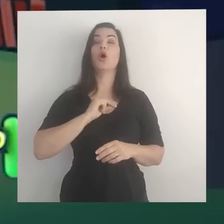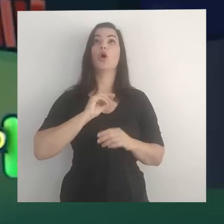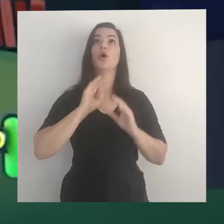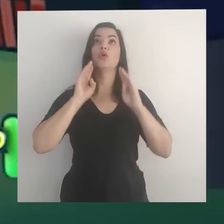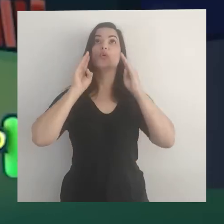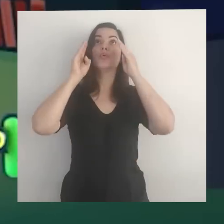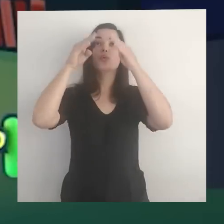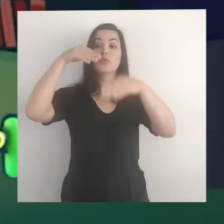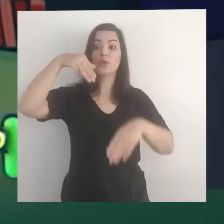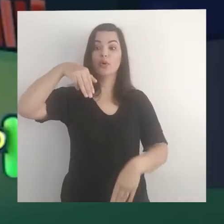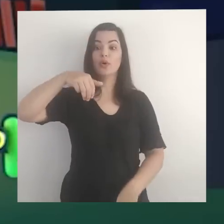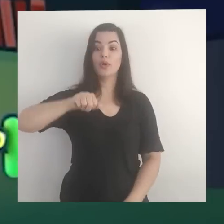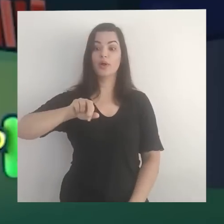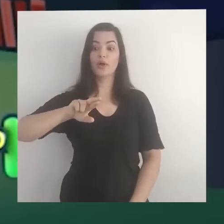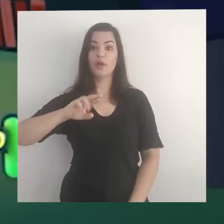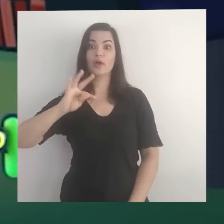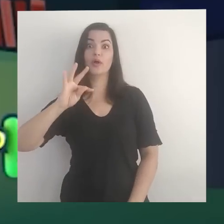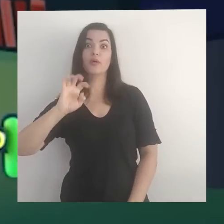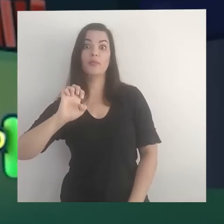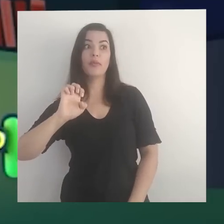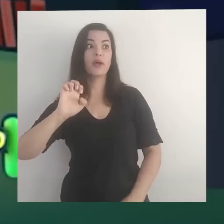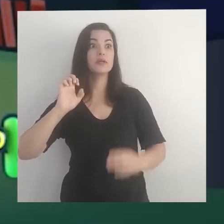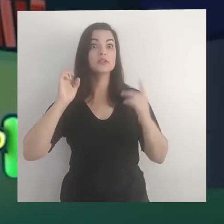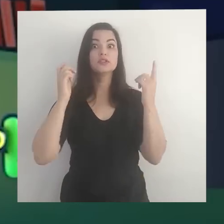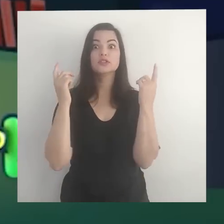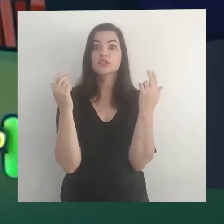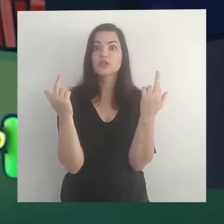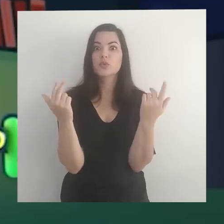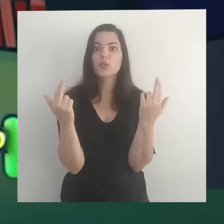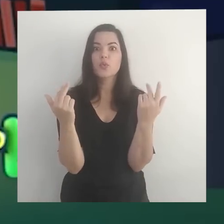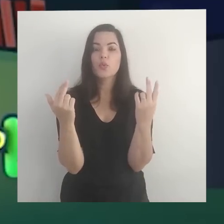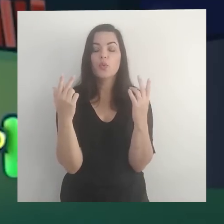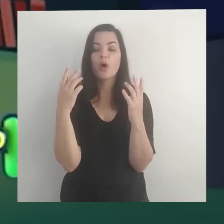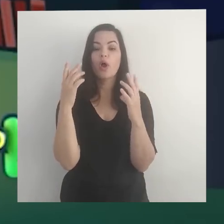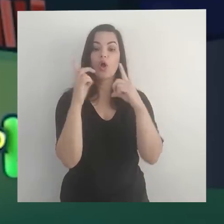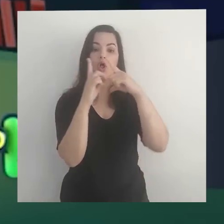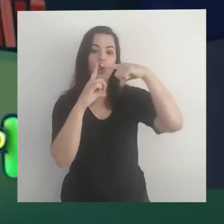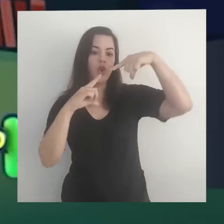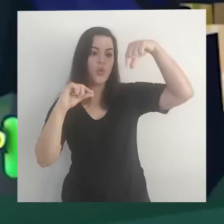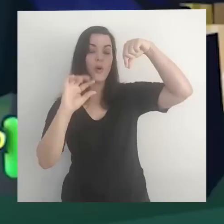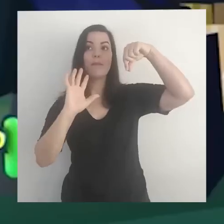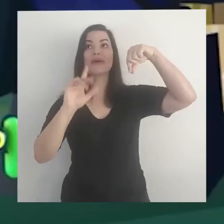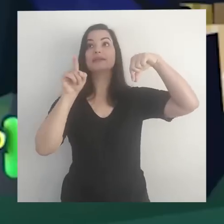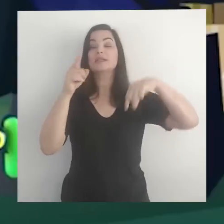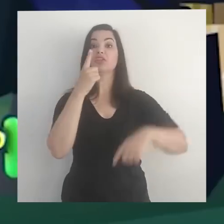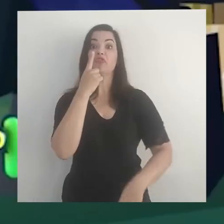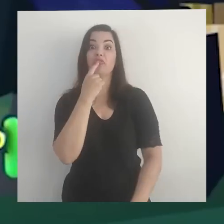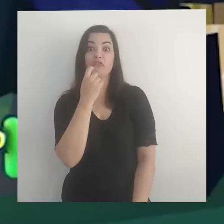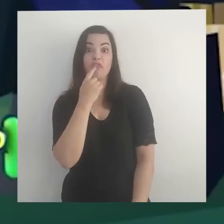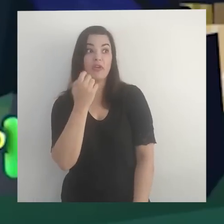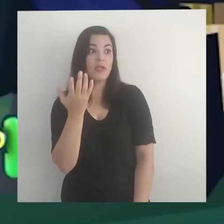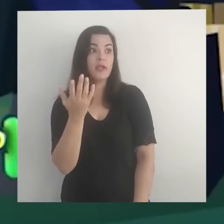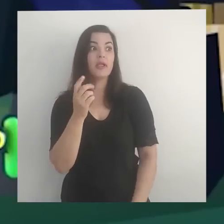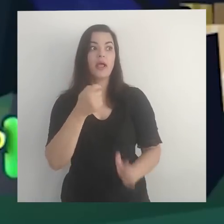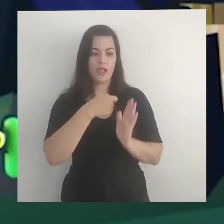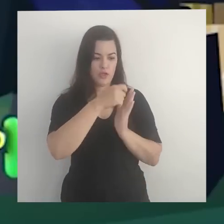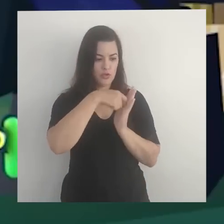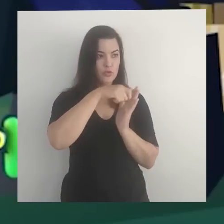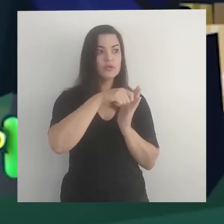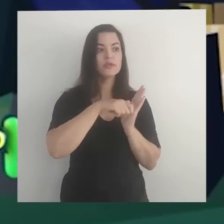Nossa! Marte parece muito com a Lua, só que vermelha. Precisa anotar isso. Minha vez.